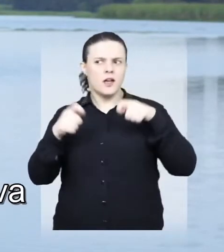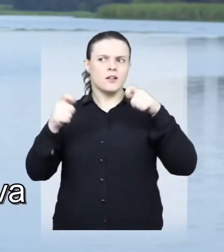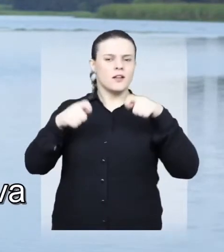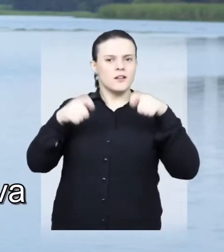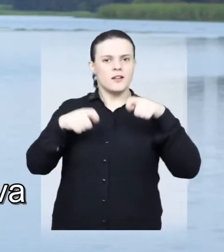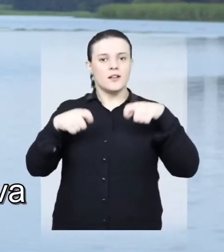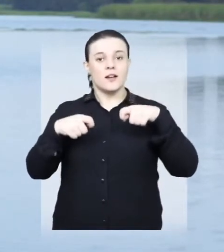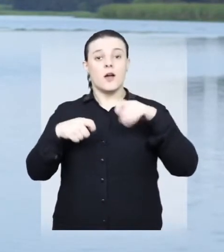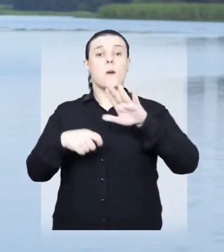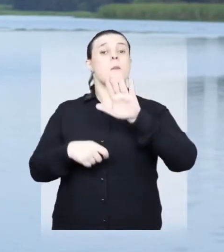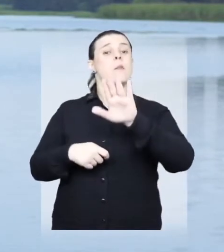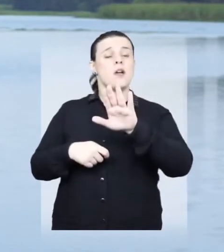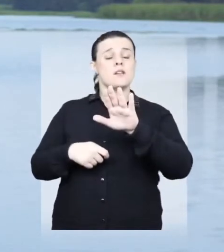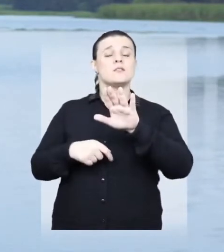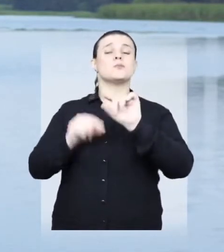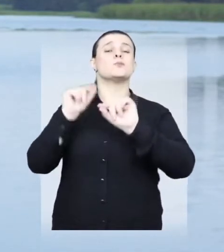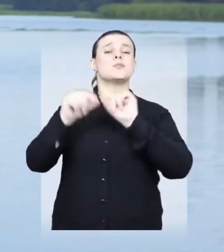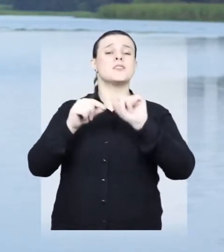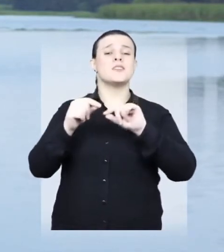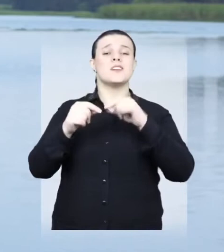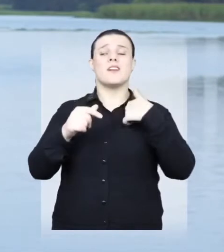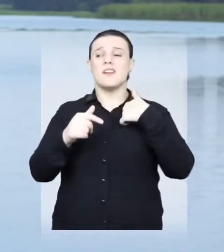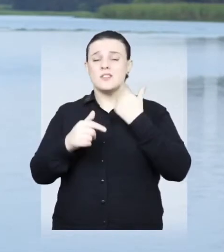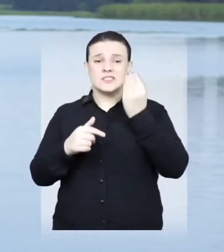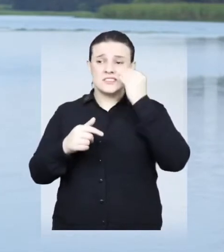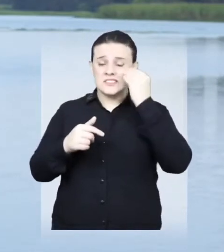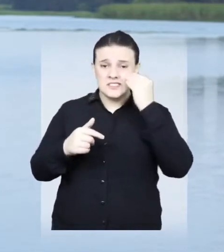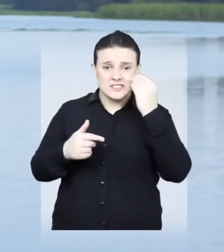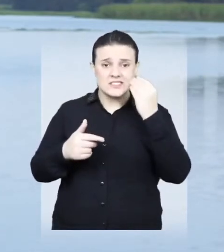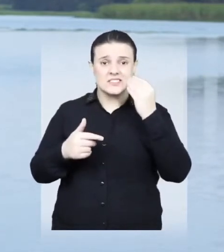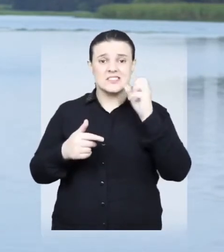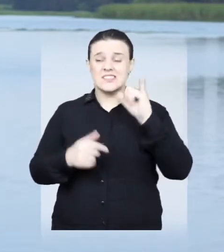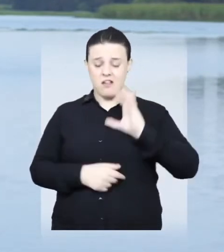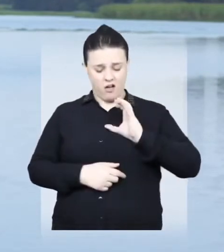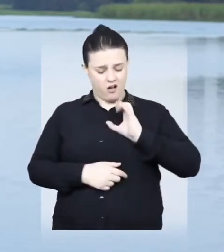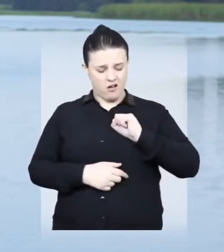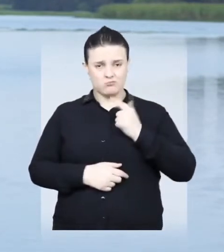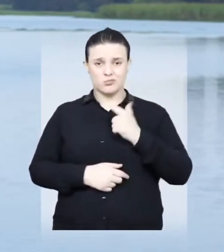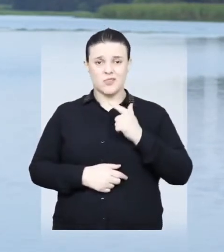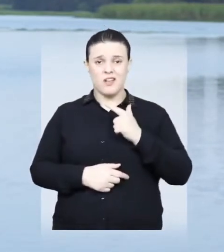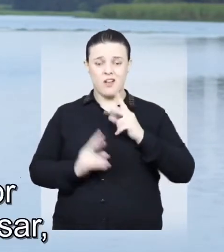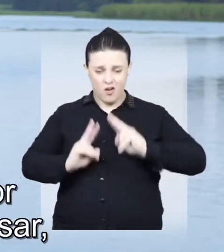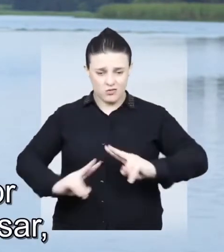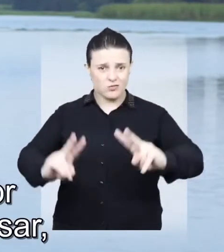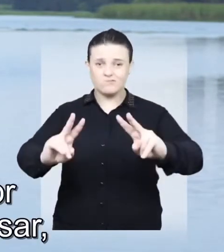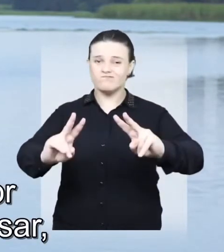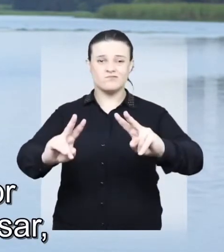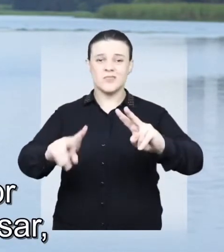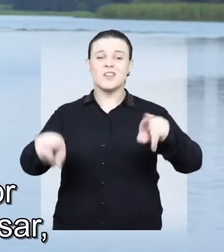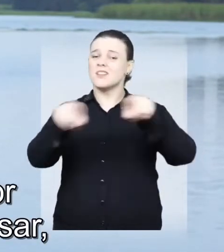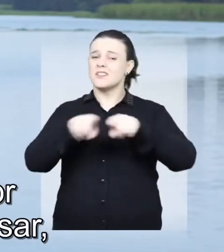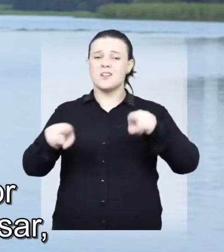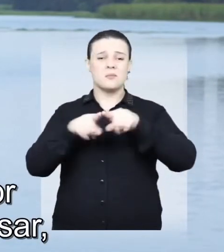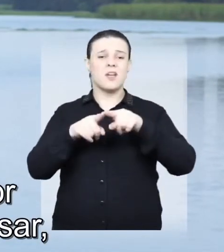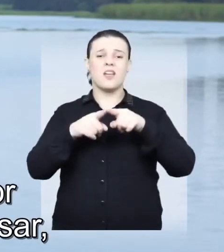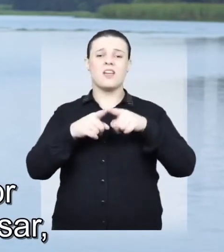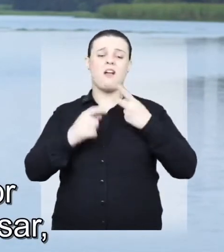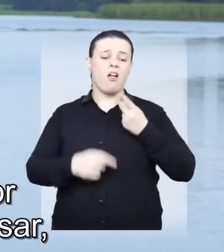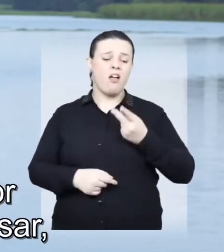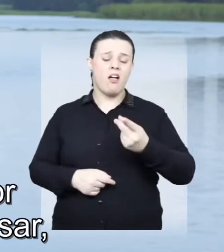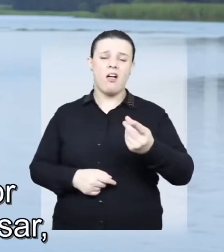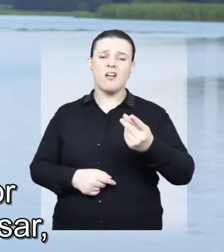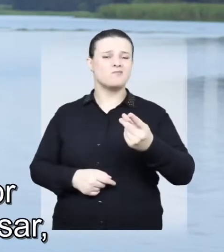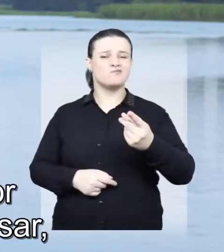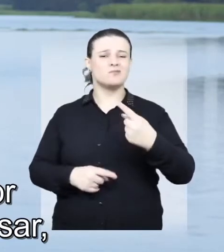para esse lugar. Só que nada que você faz sem amor, você não sustenta. Então eu não consegui também sustentar por muito